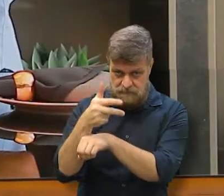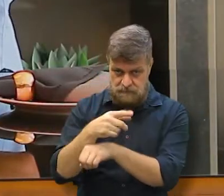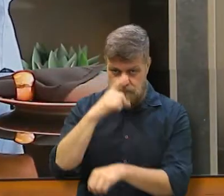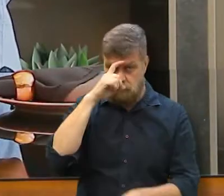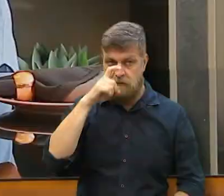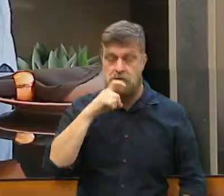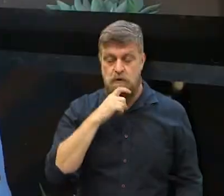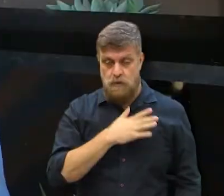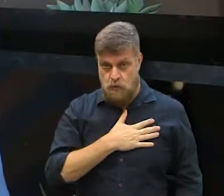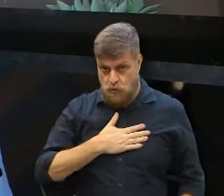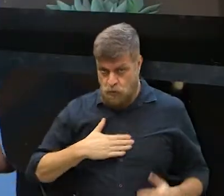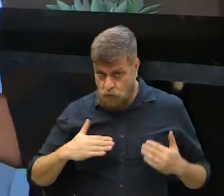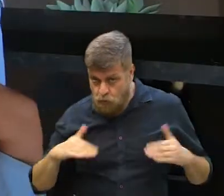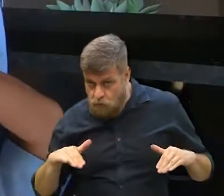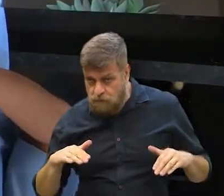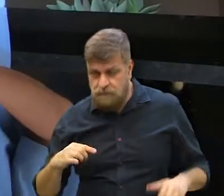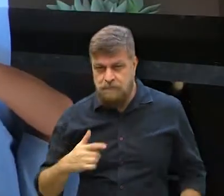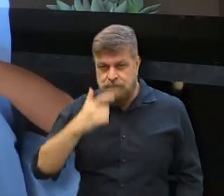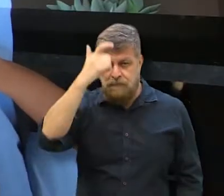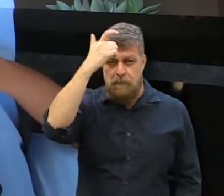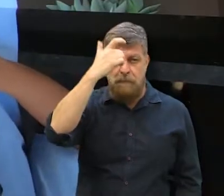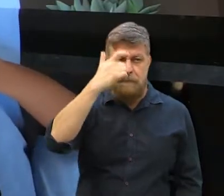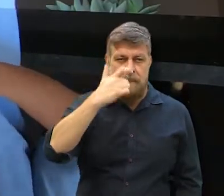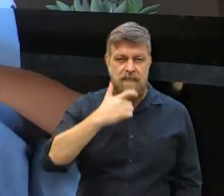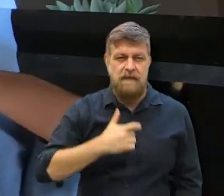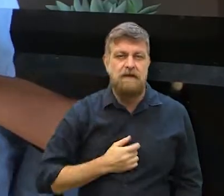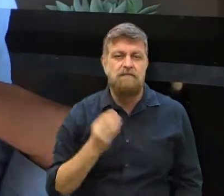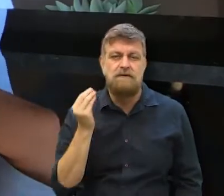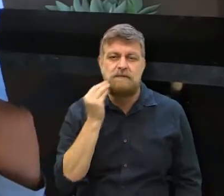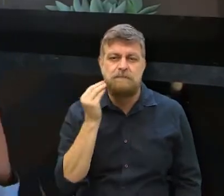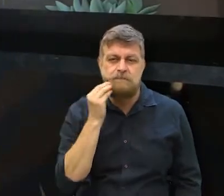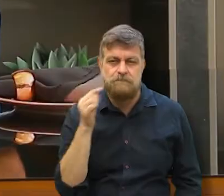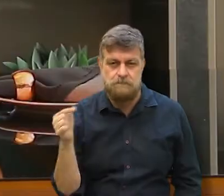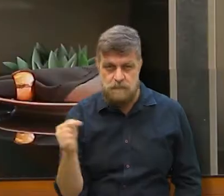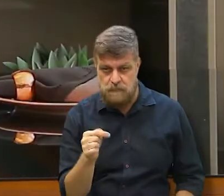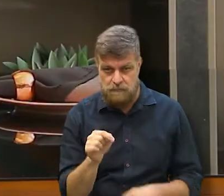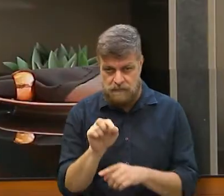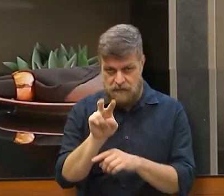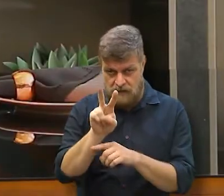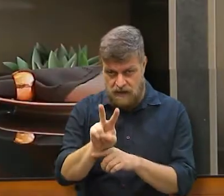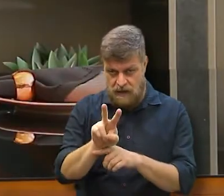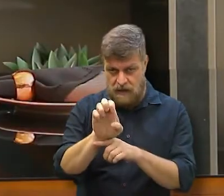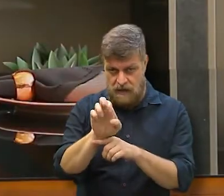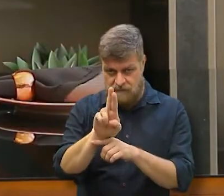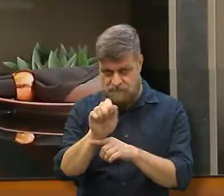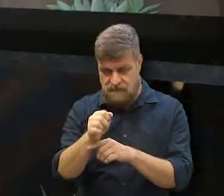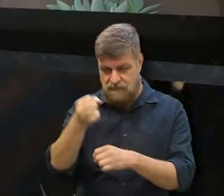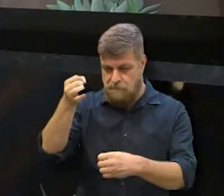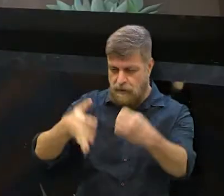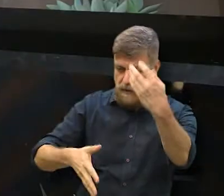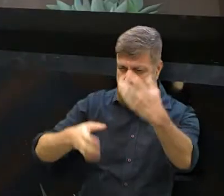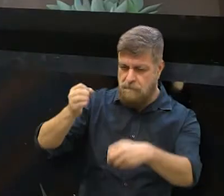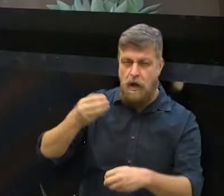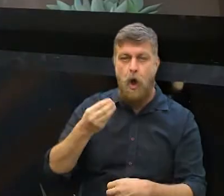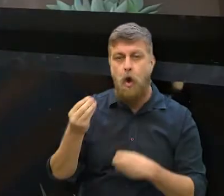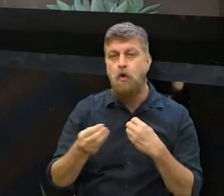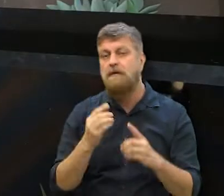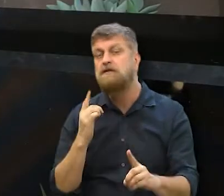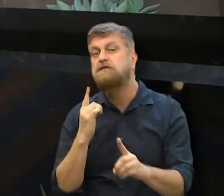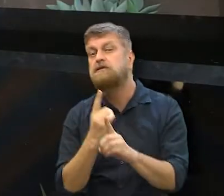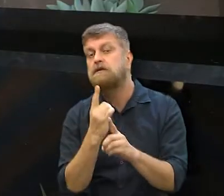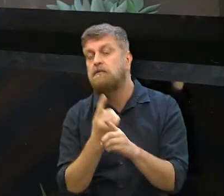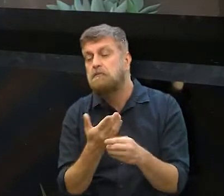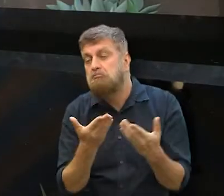segura. Bom, enquanto eu experimento aqui a receita, a Vera vai falar para vocês aí de casa como é que